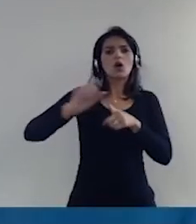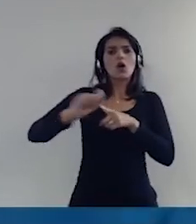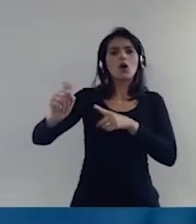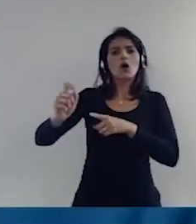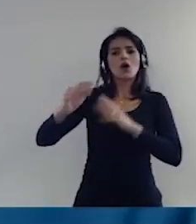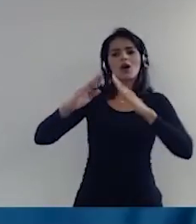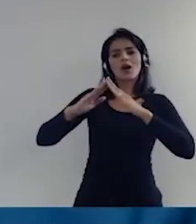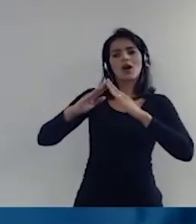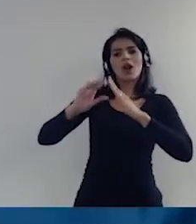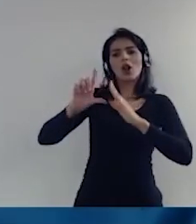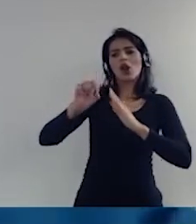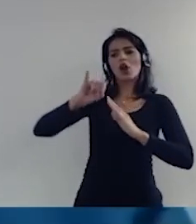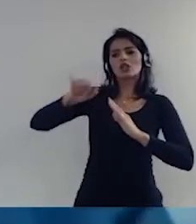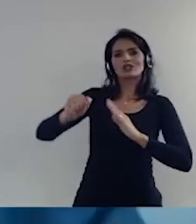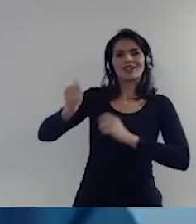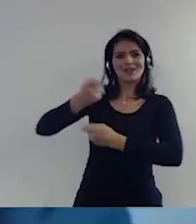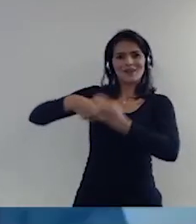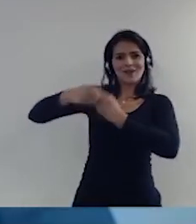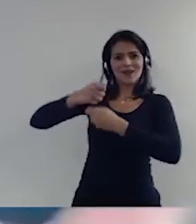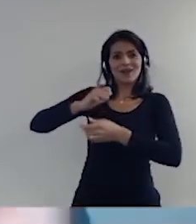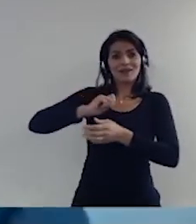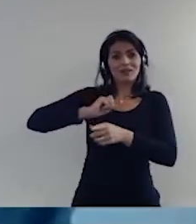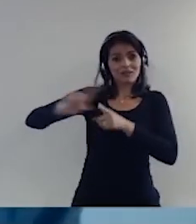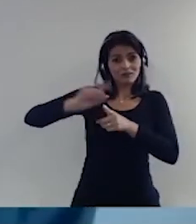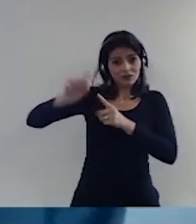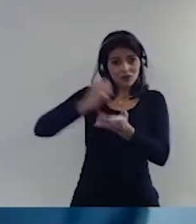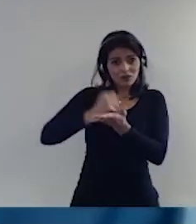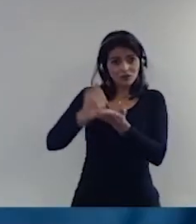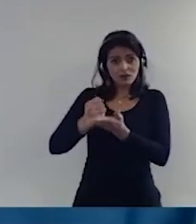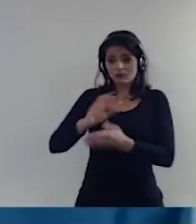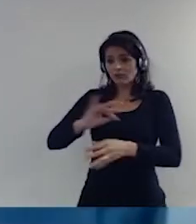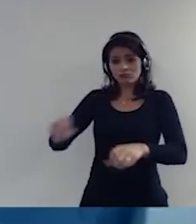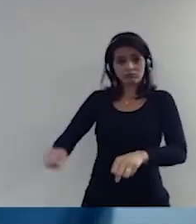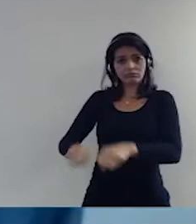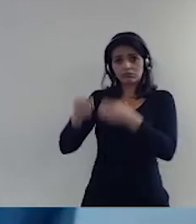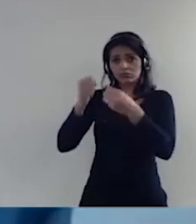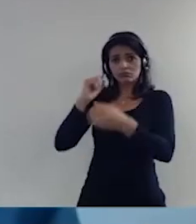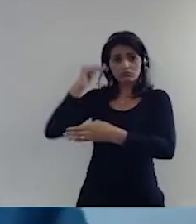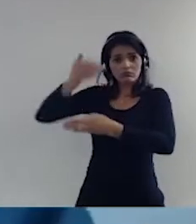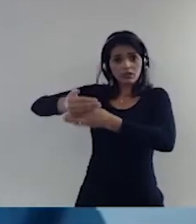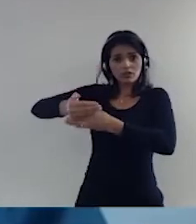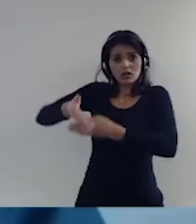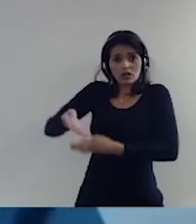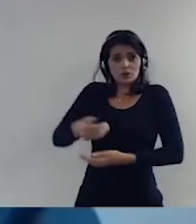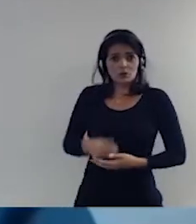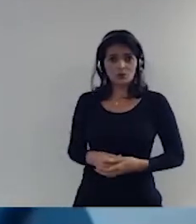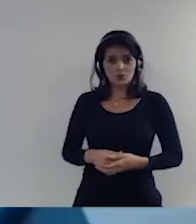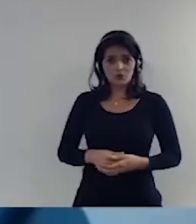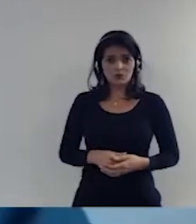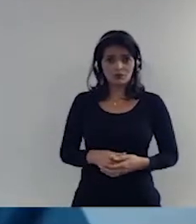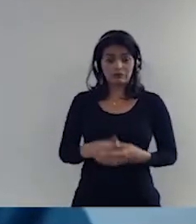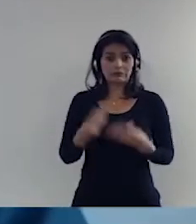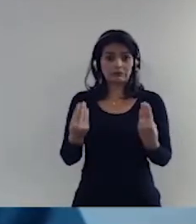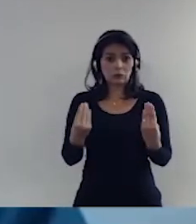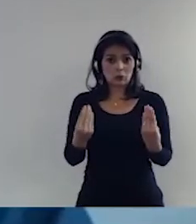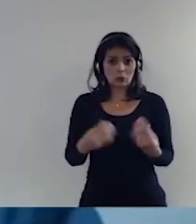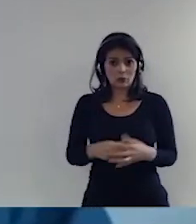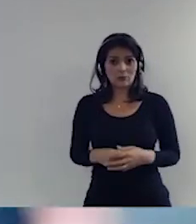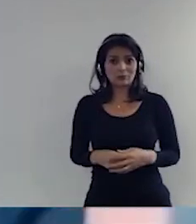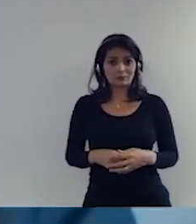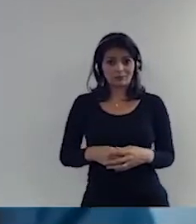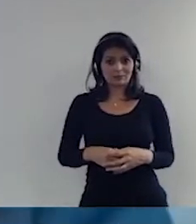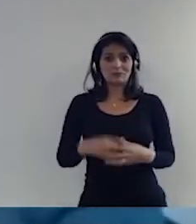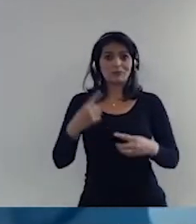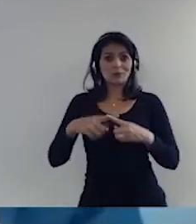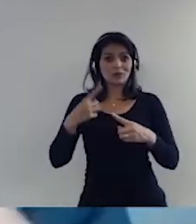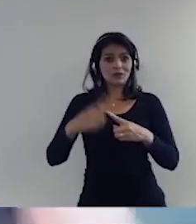comercial, ele vê interrompida a sua utilização do imóvel por força, muitas vezes,